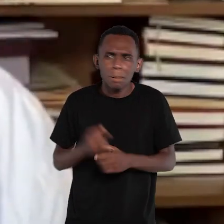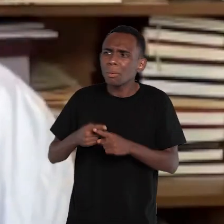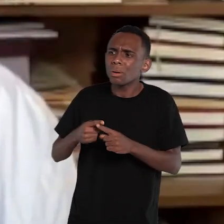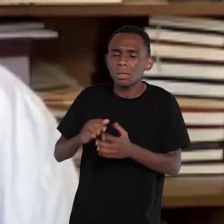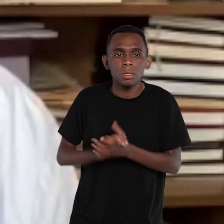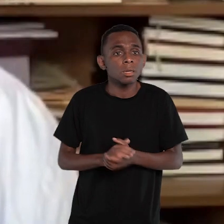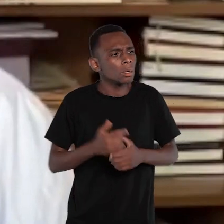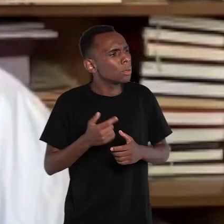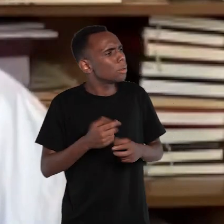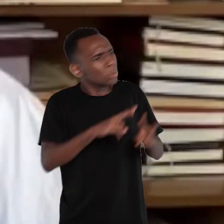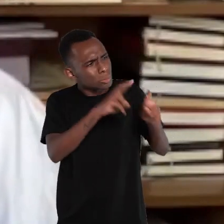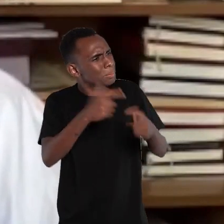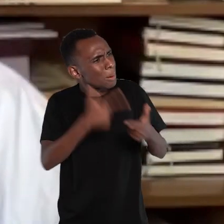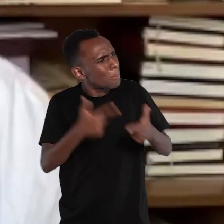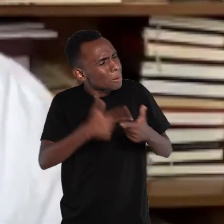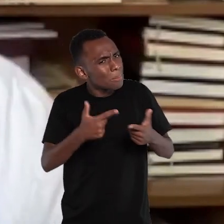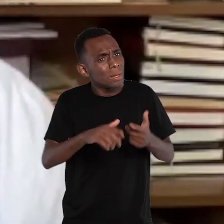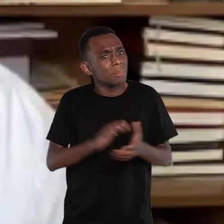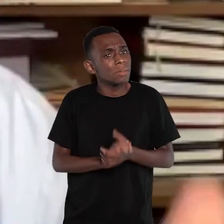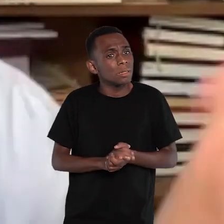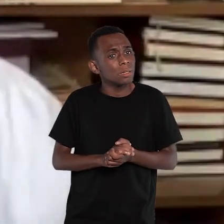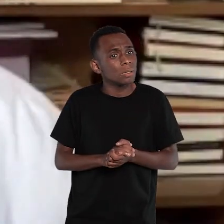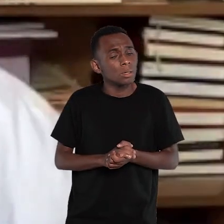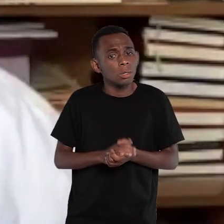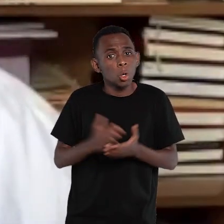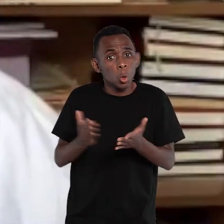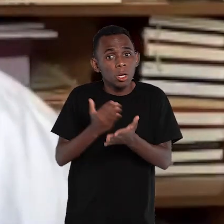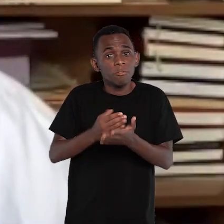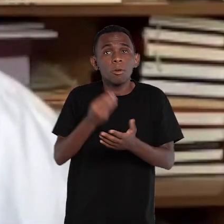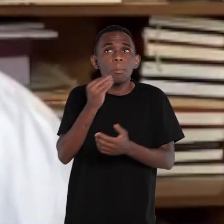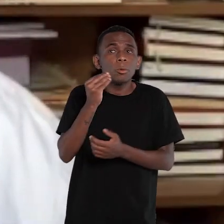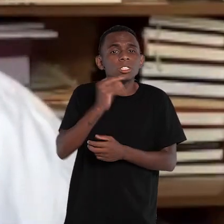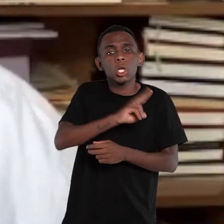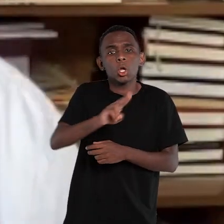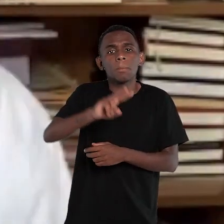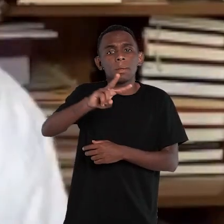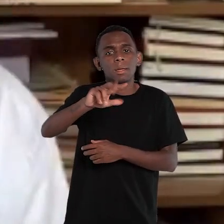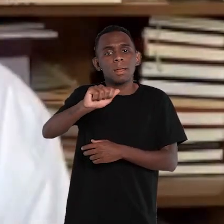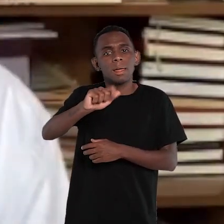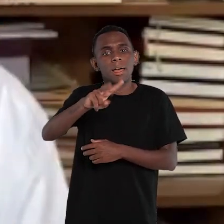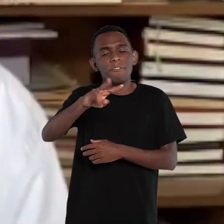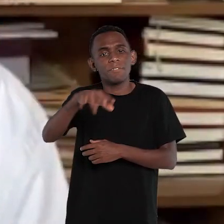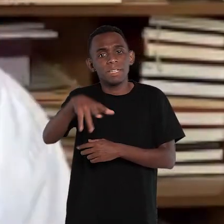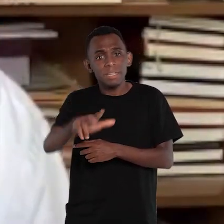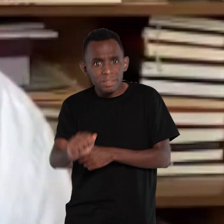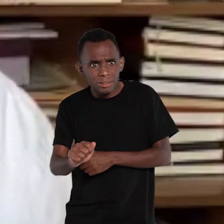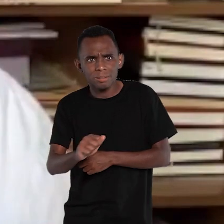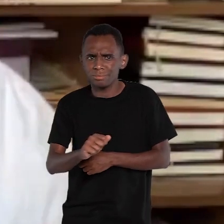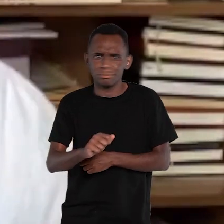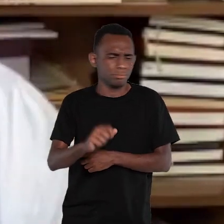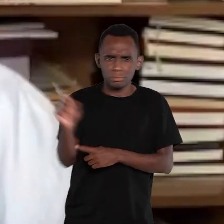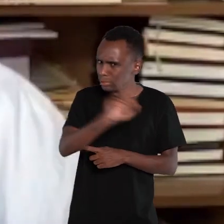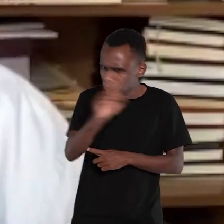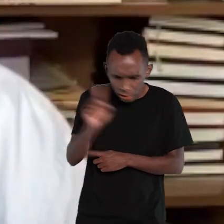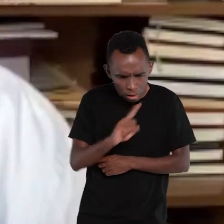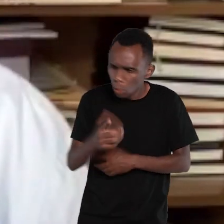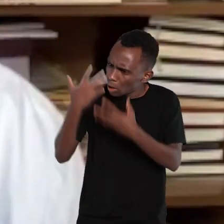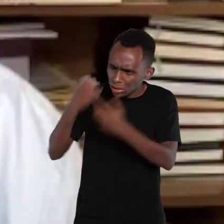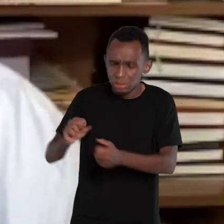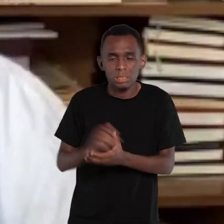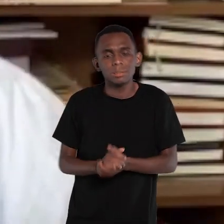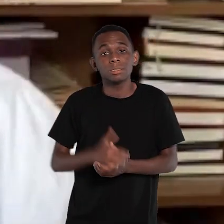título? Ele falou: o título está errado. O título não é esse, o livro deveria chamar Lavínia. Eu: não, maestro, nem a pau. Vai ficar esse